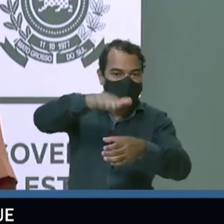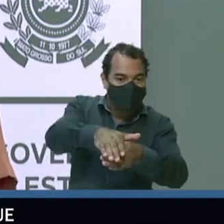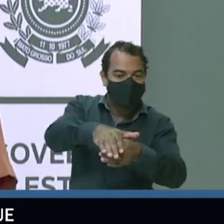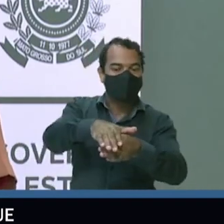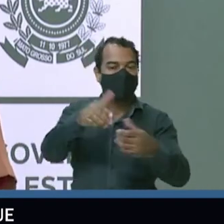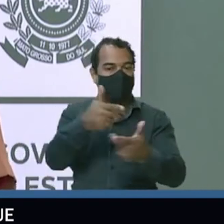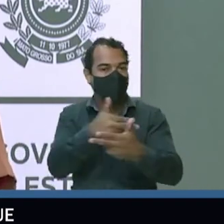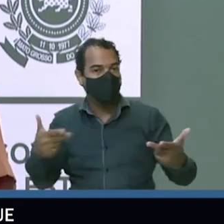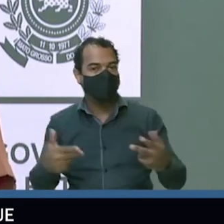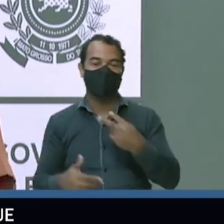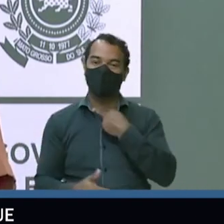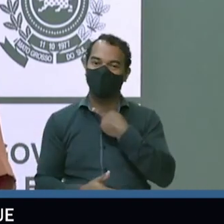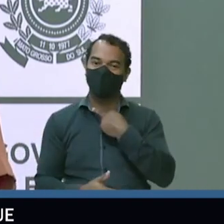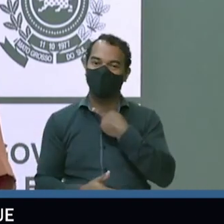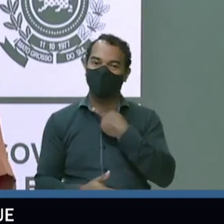ter nenhum objeto com acúmulo de água